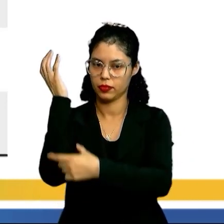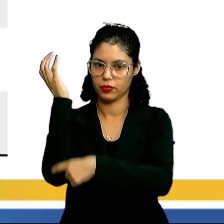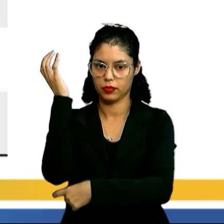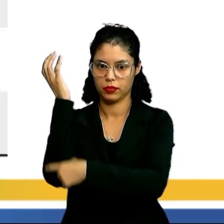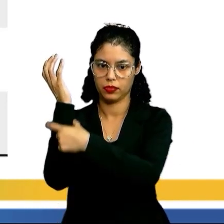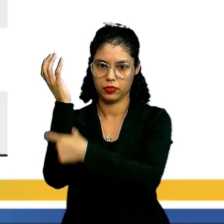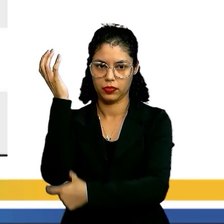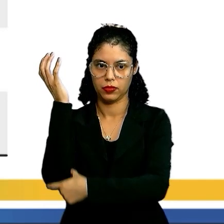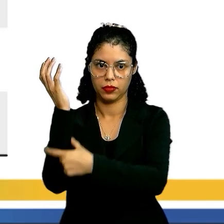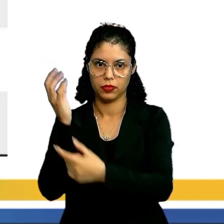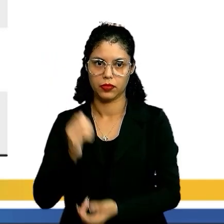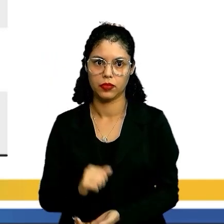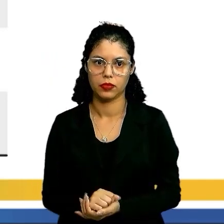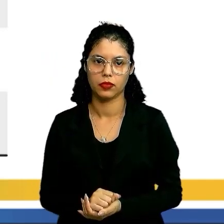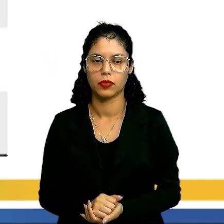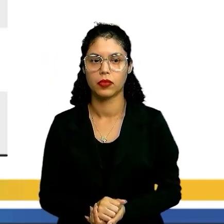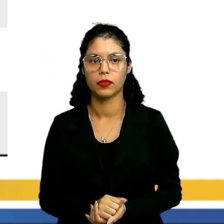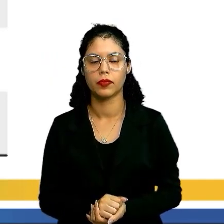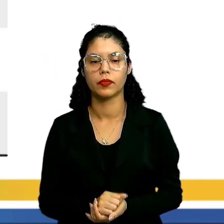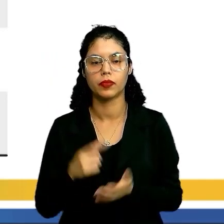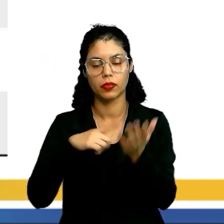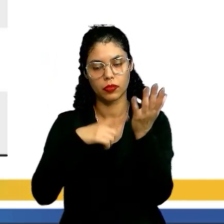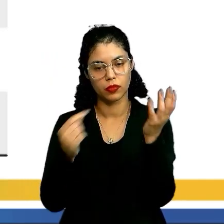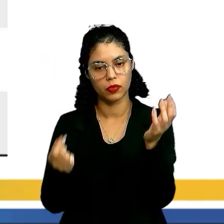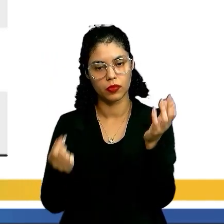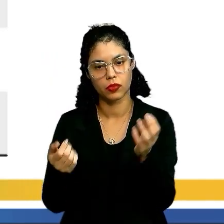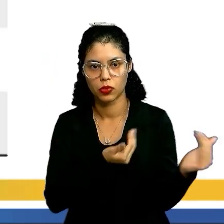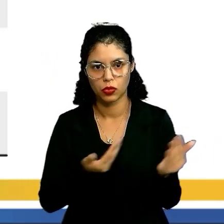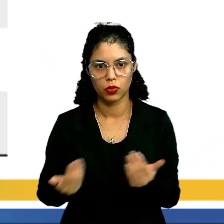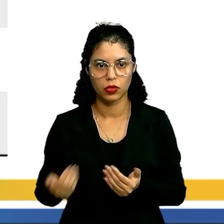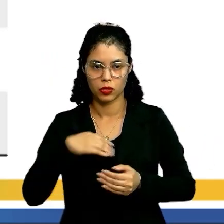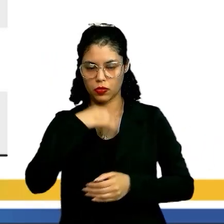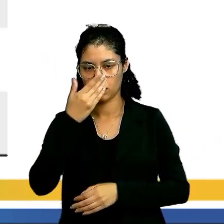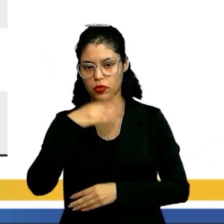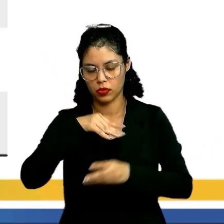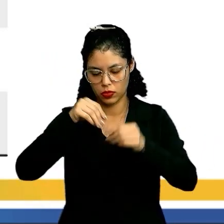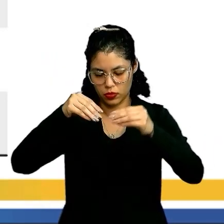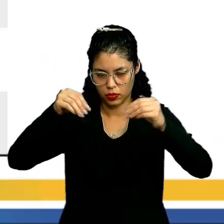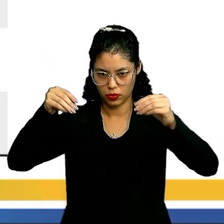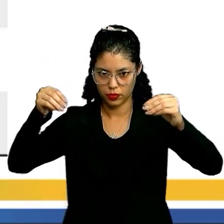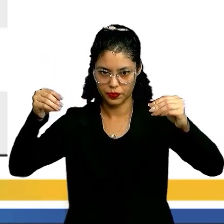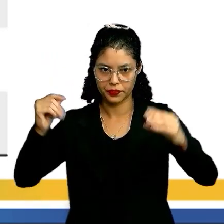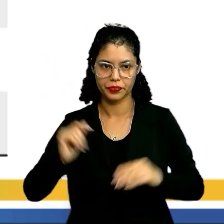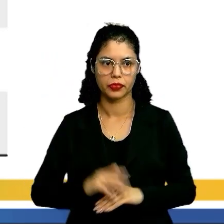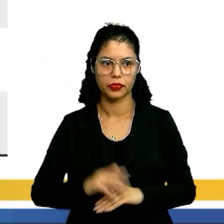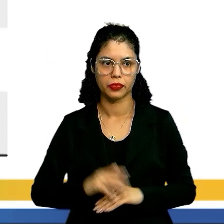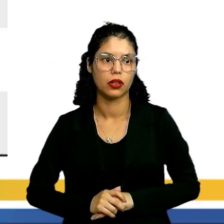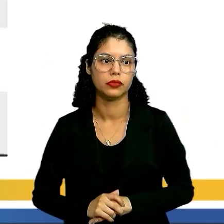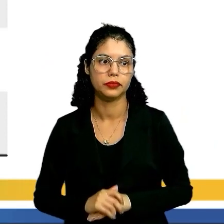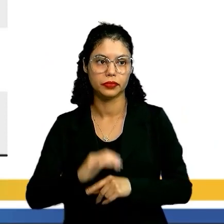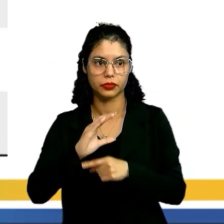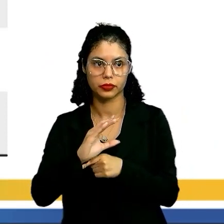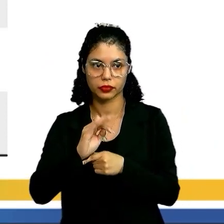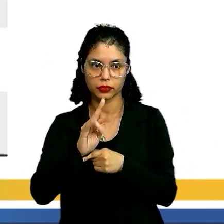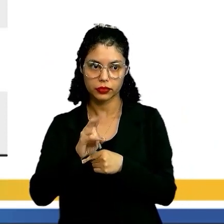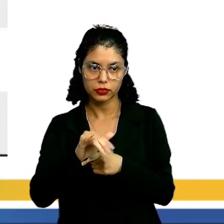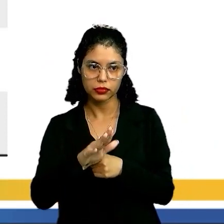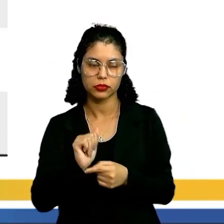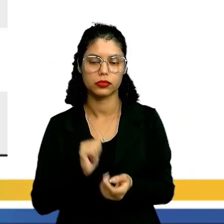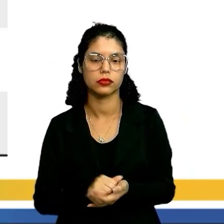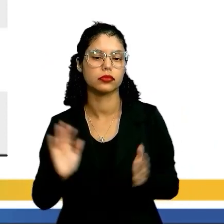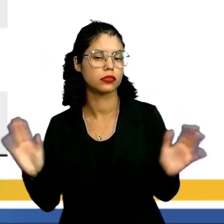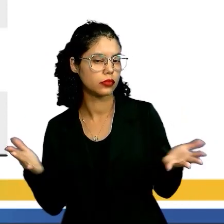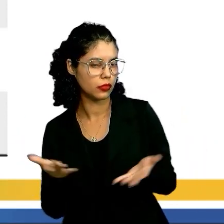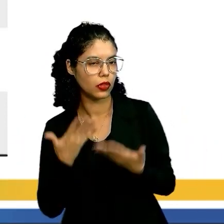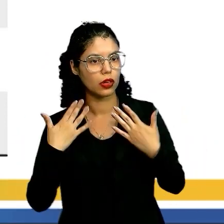caule, primórdios foliares, folhas jovens, frutos e sementes. No caso da citocina, aqui é um